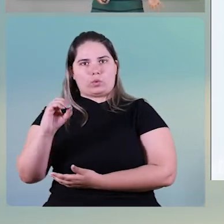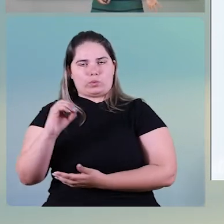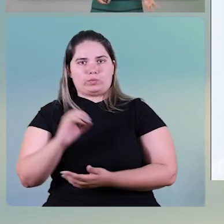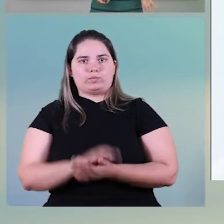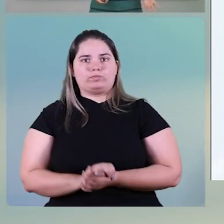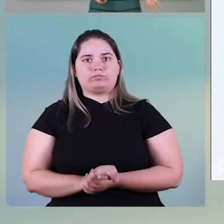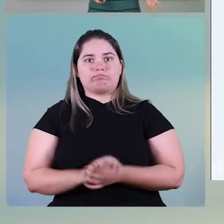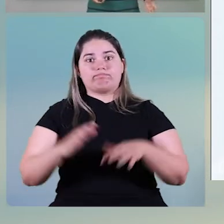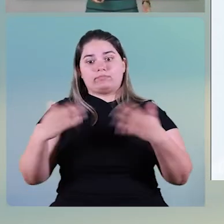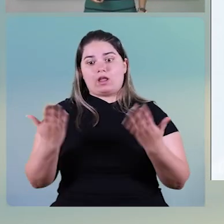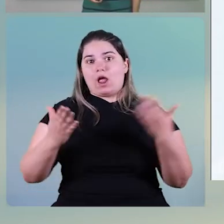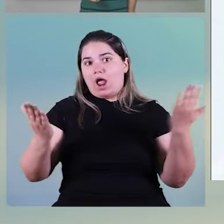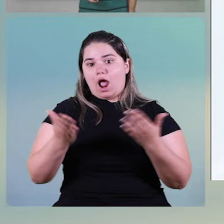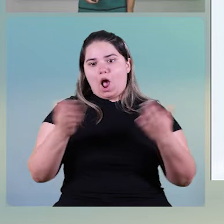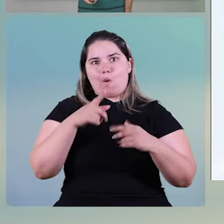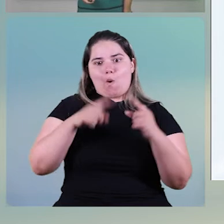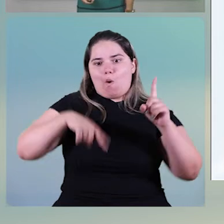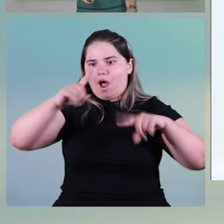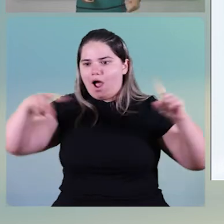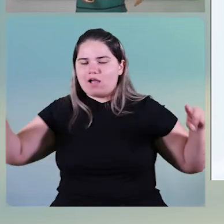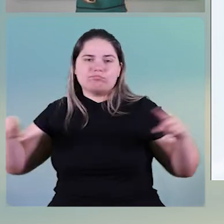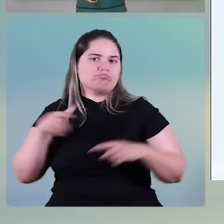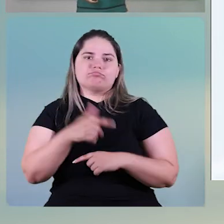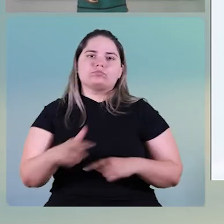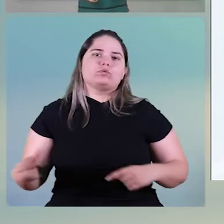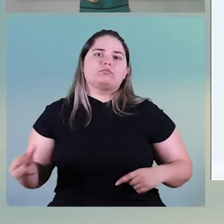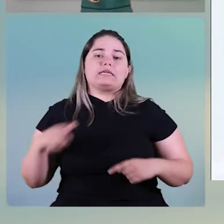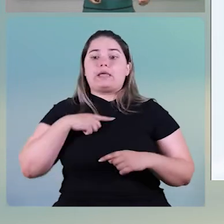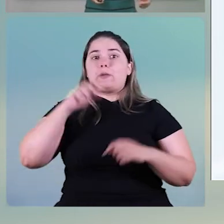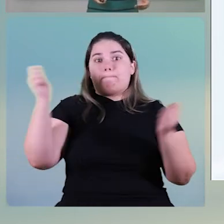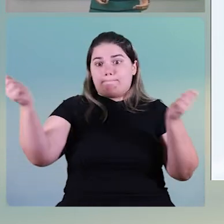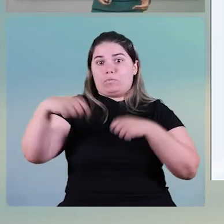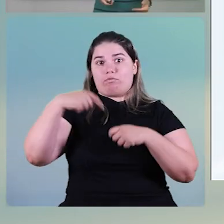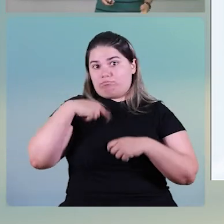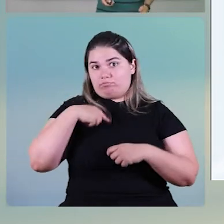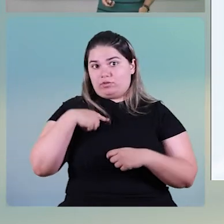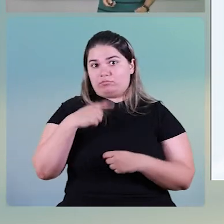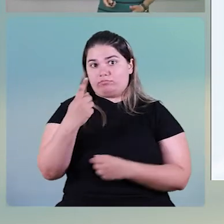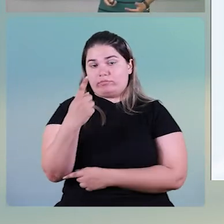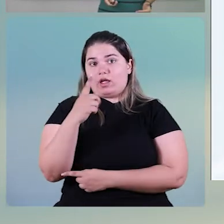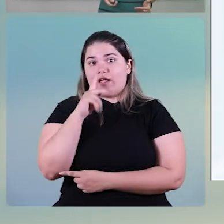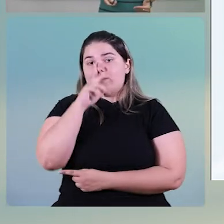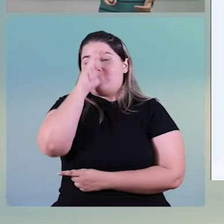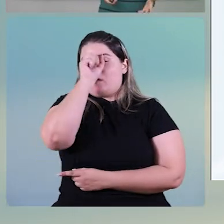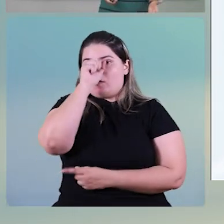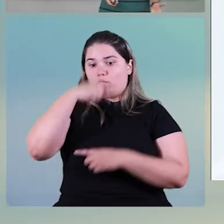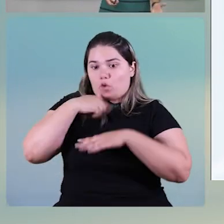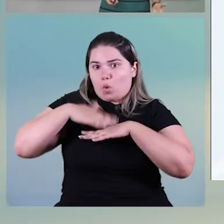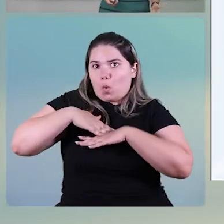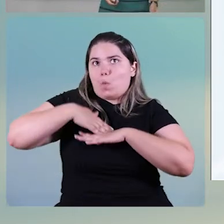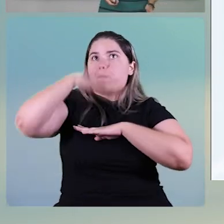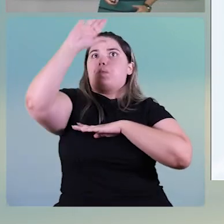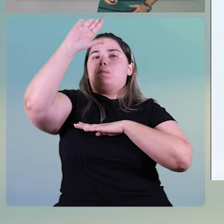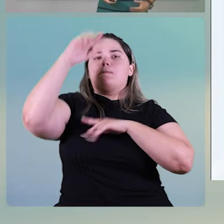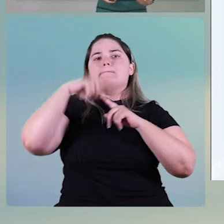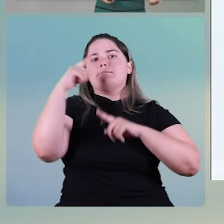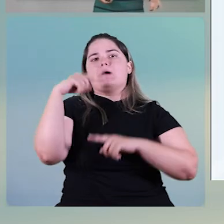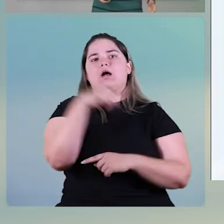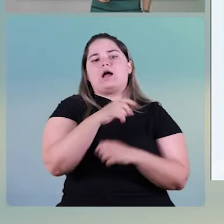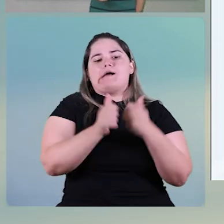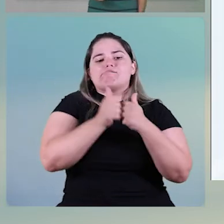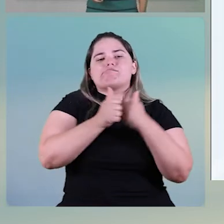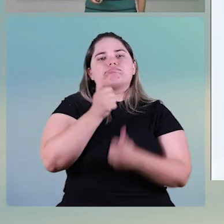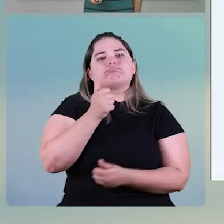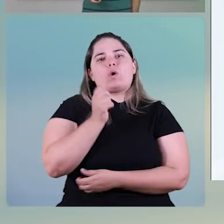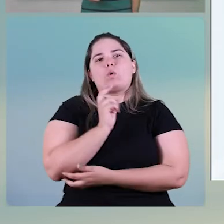de atrito cinético não vai mais variar, mesmo que você aumente ou diminua a força motora, né? Desde que o